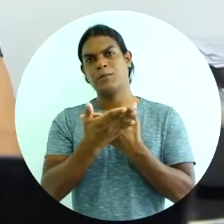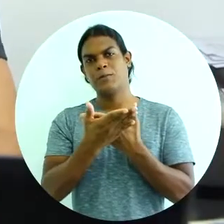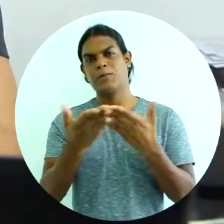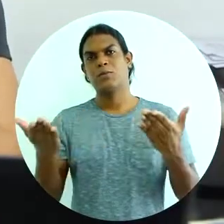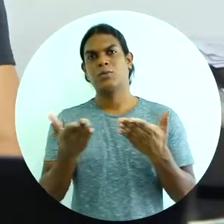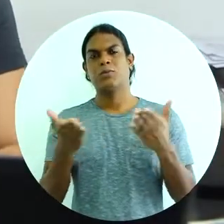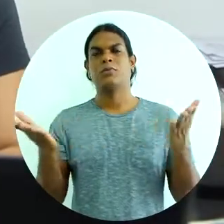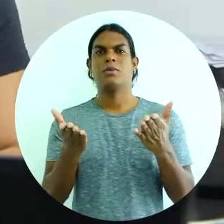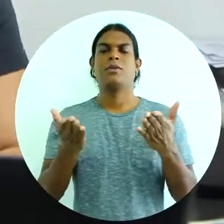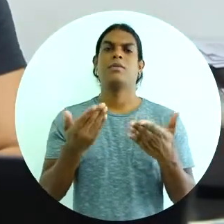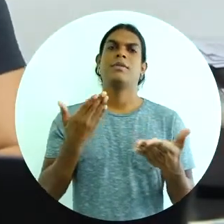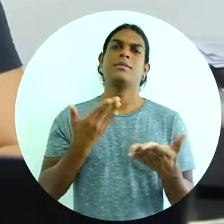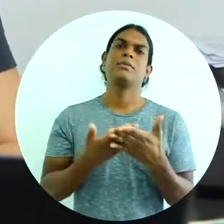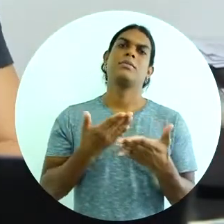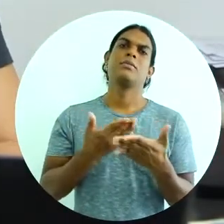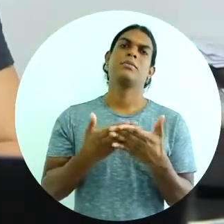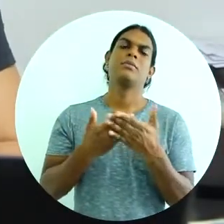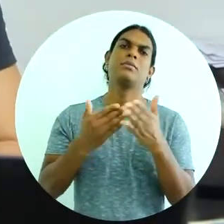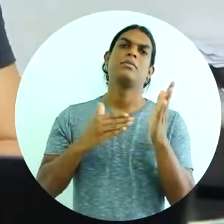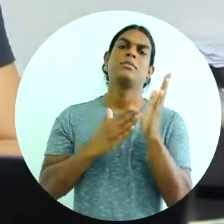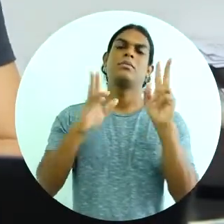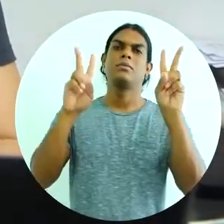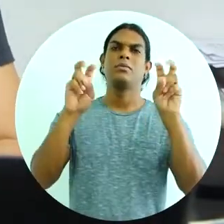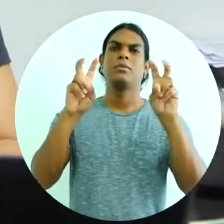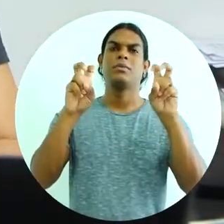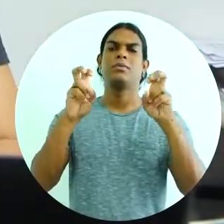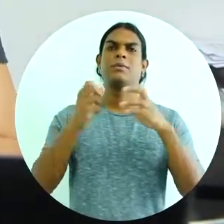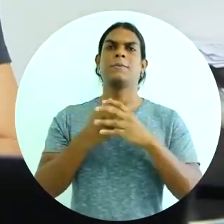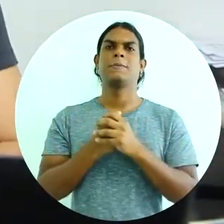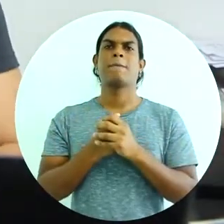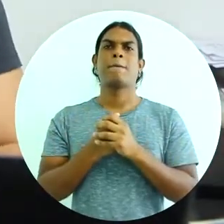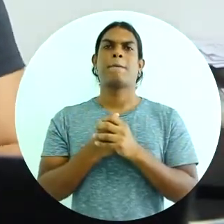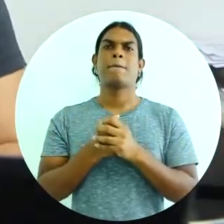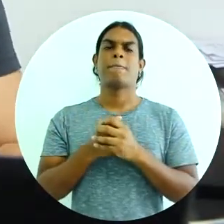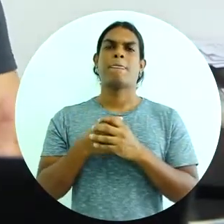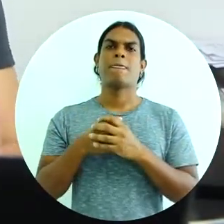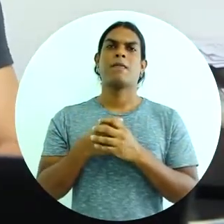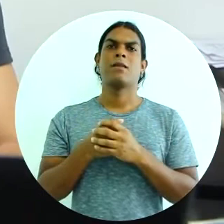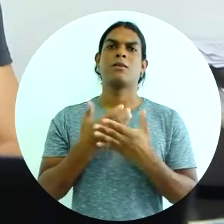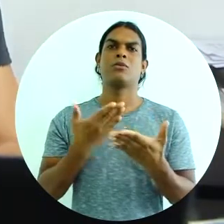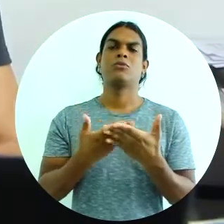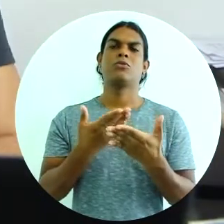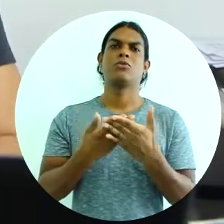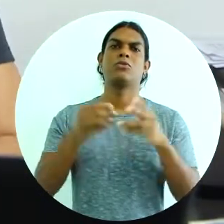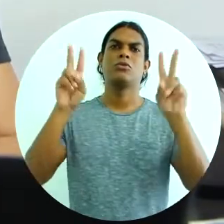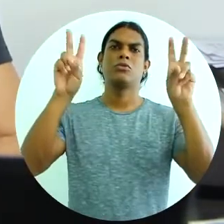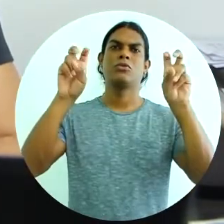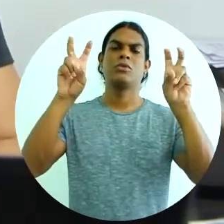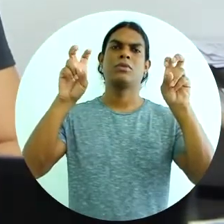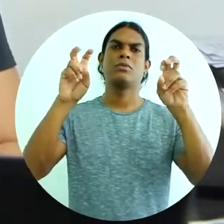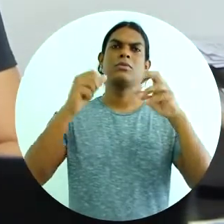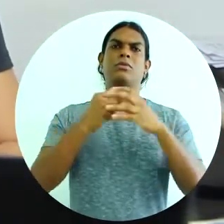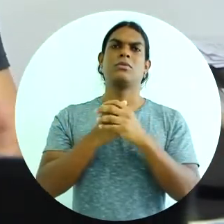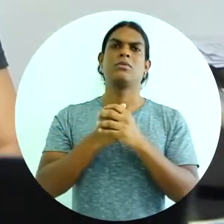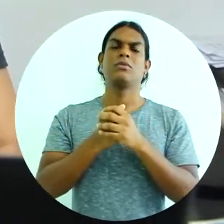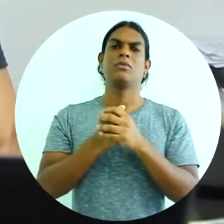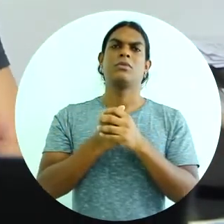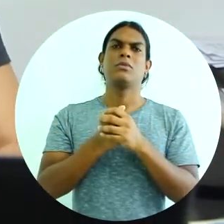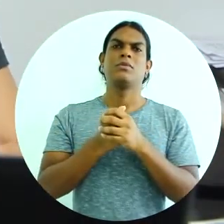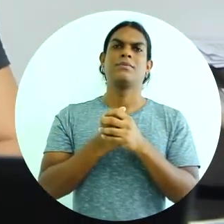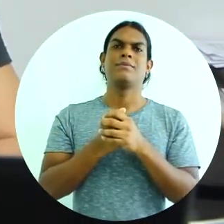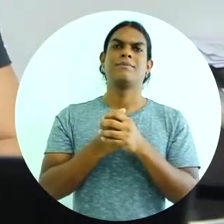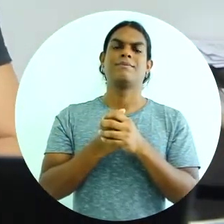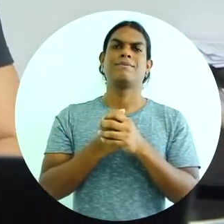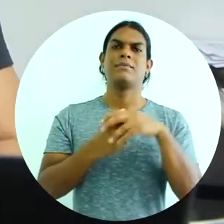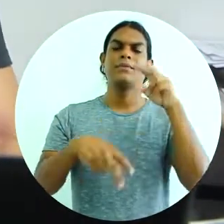Olá, cursistas, vamos agora para a nossa última competência e que a gente vai trabalhar um assunto bem polêmico, né? Que é a correção